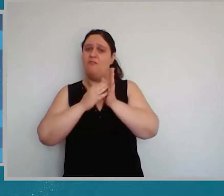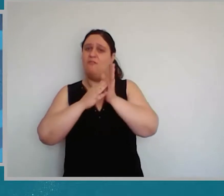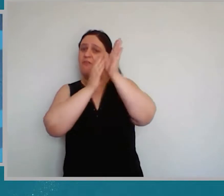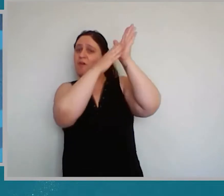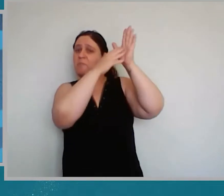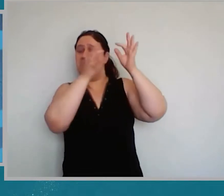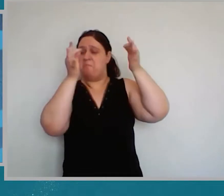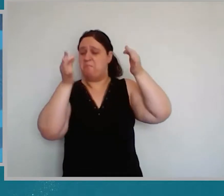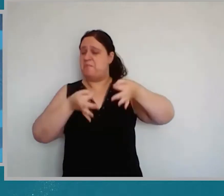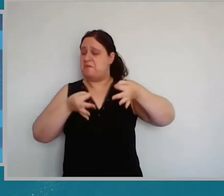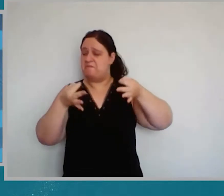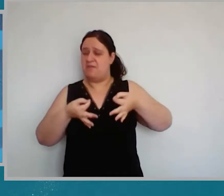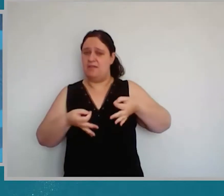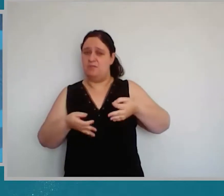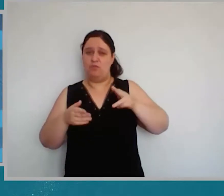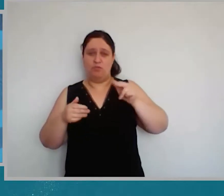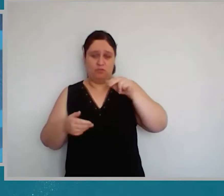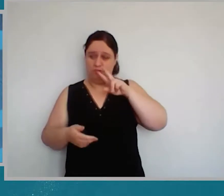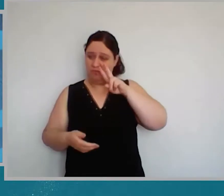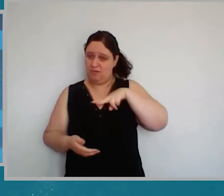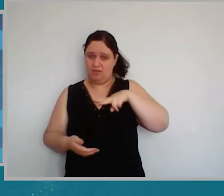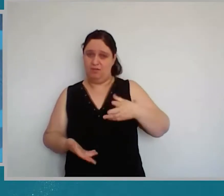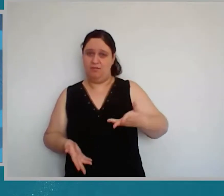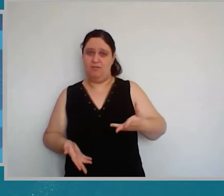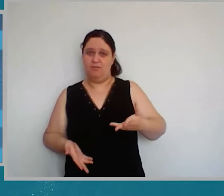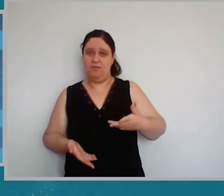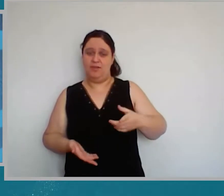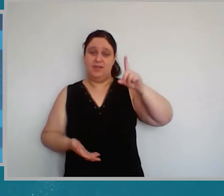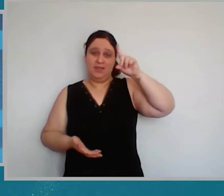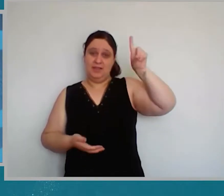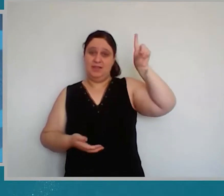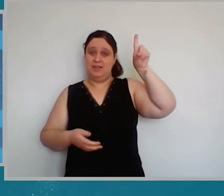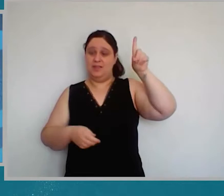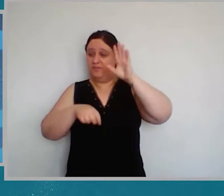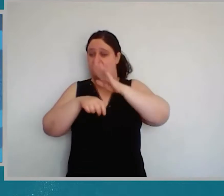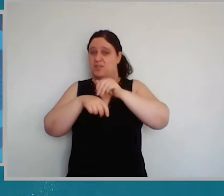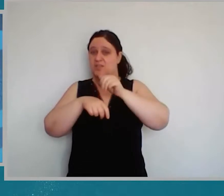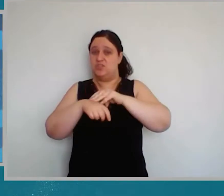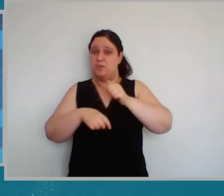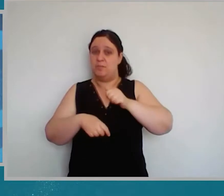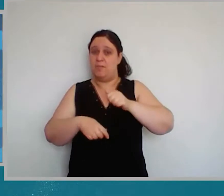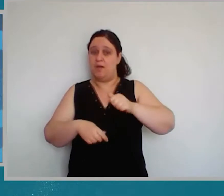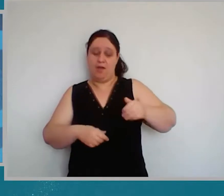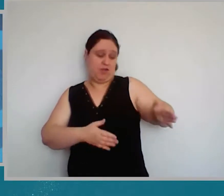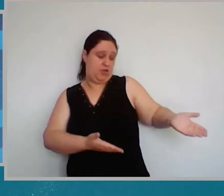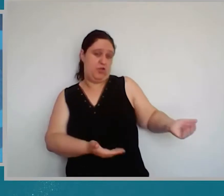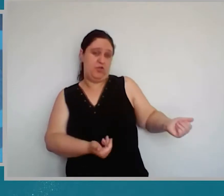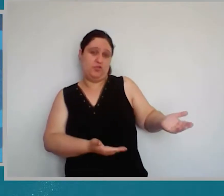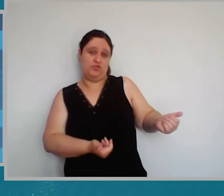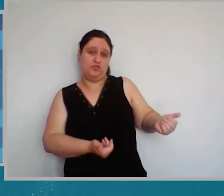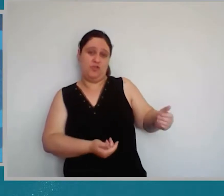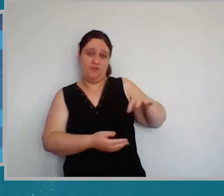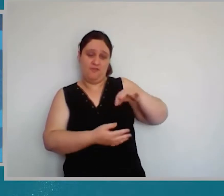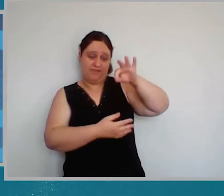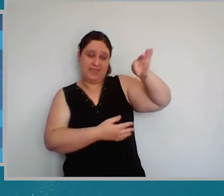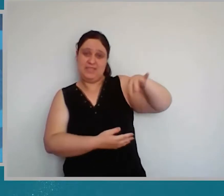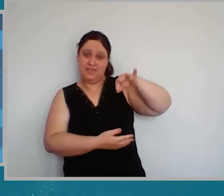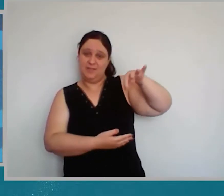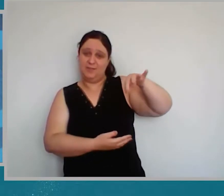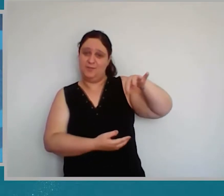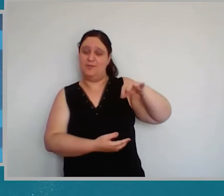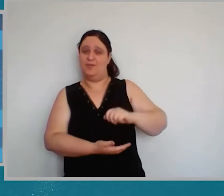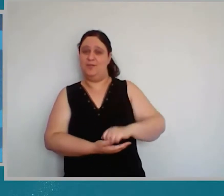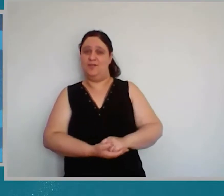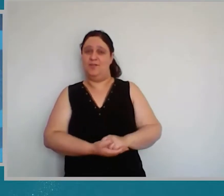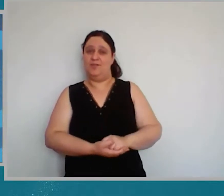viram? Nunca viram que Deus vai levantar um exército de jovens santos? Nunca viram que até as crianças de